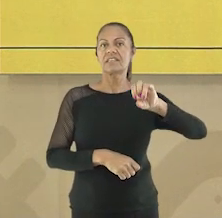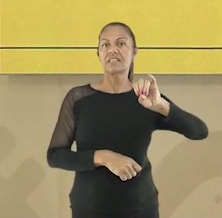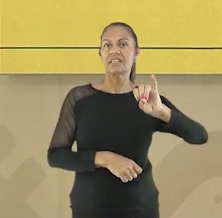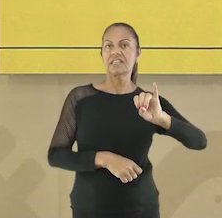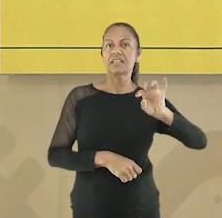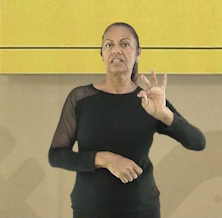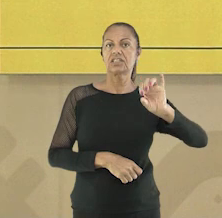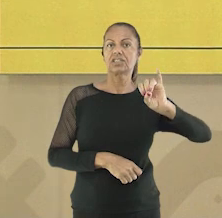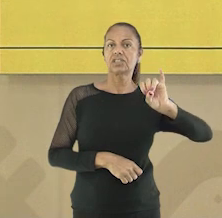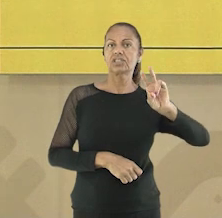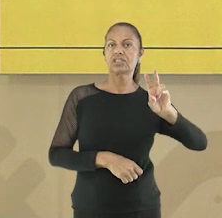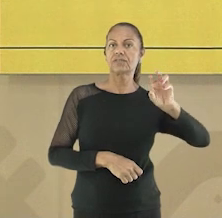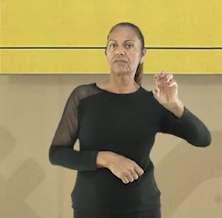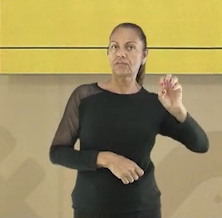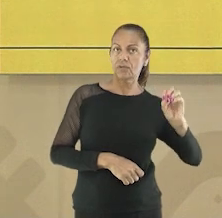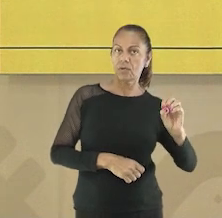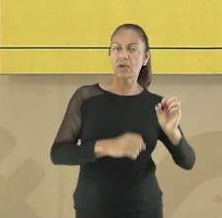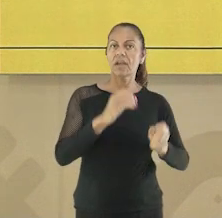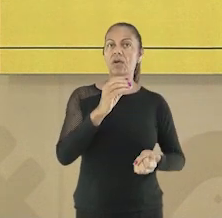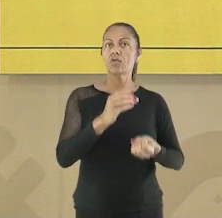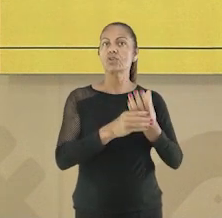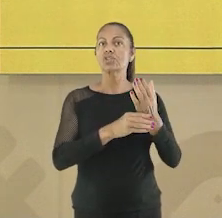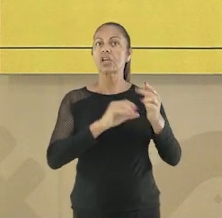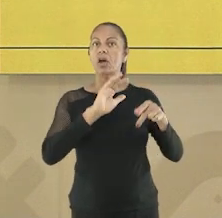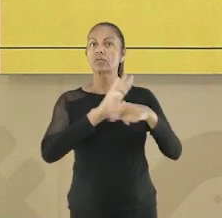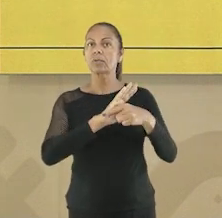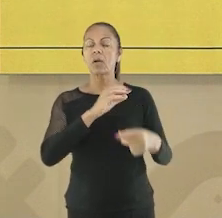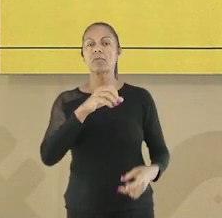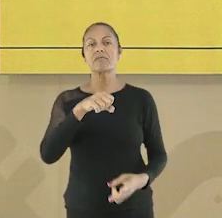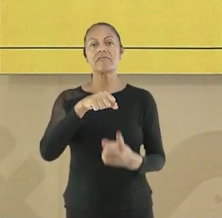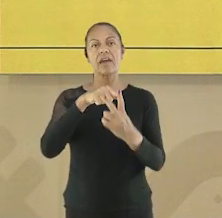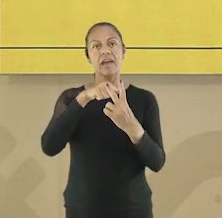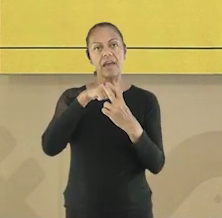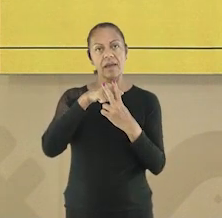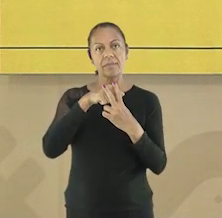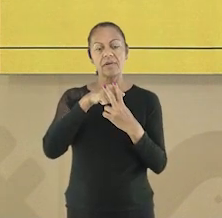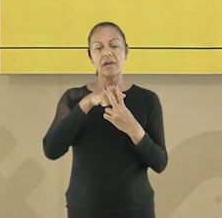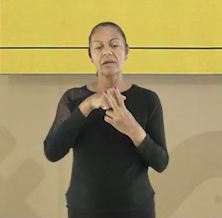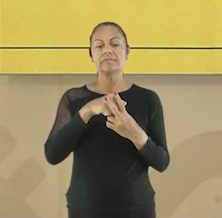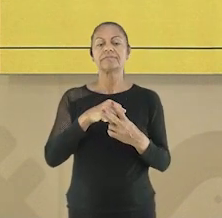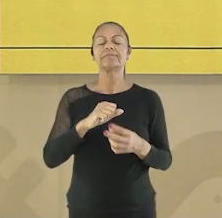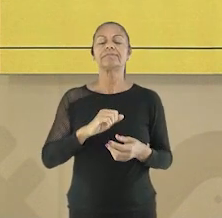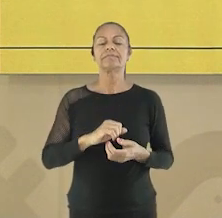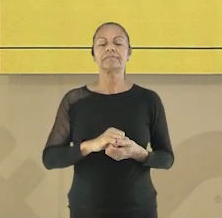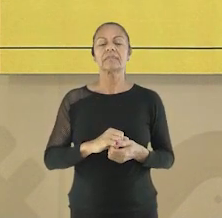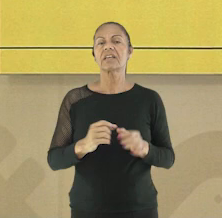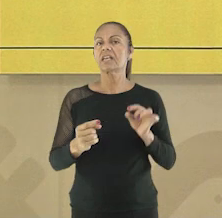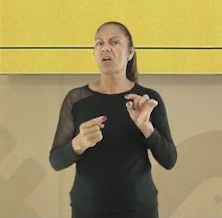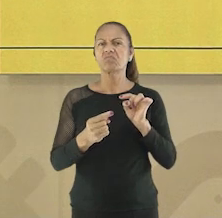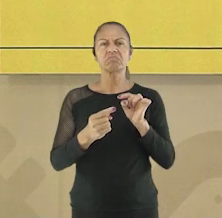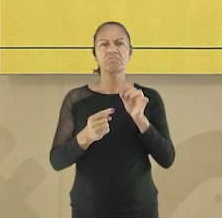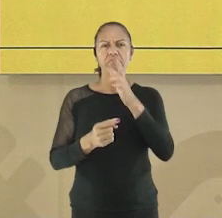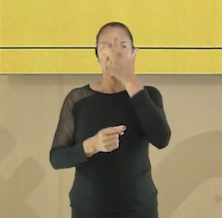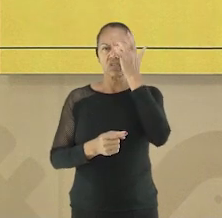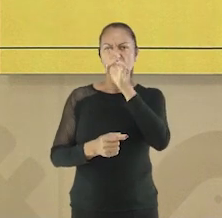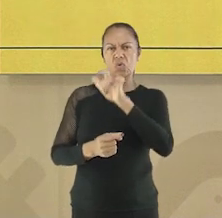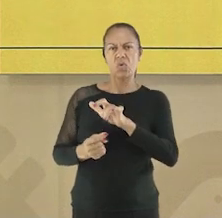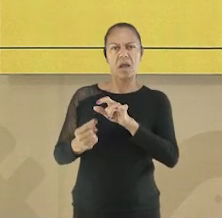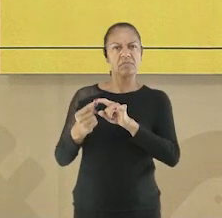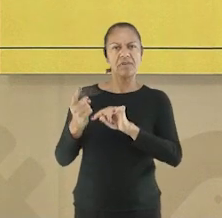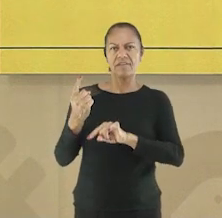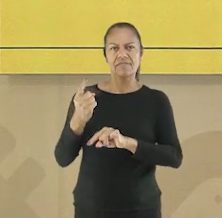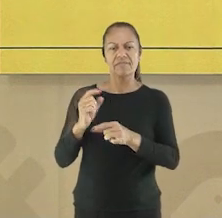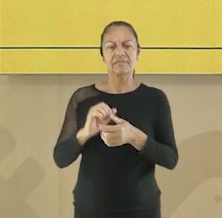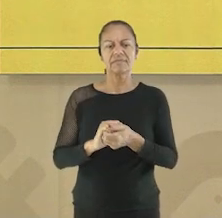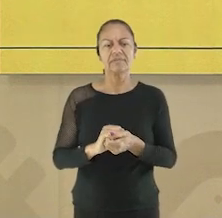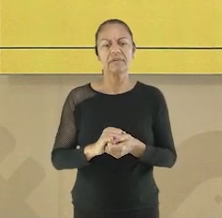verbo, quando ele não está conjugado. E impessoal significa que não se refere a nenhuma pessoa. Olhem só esse exemplo que